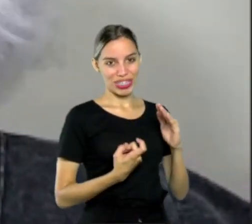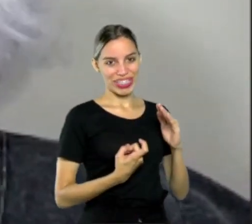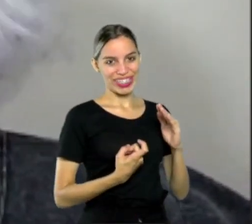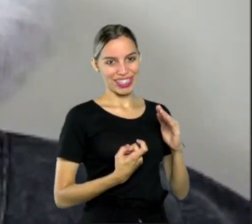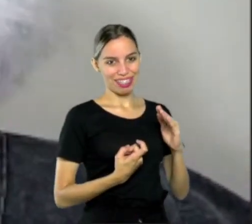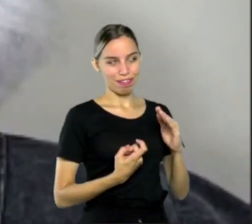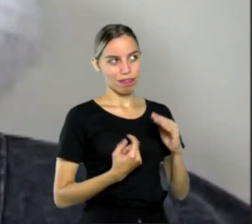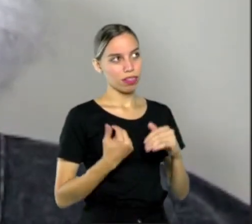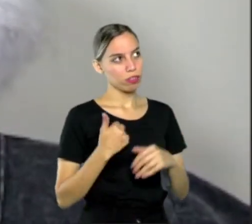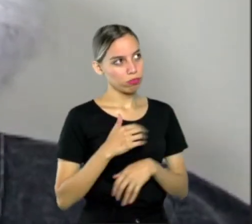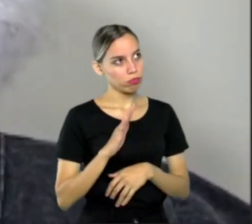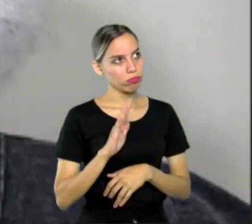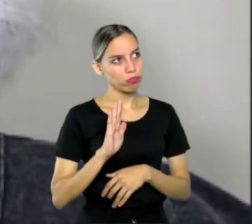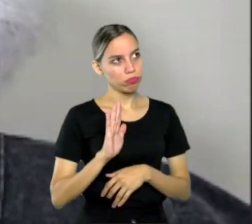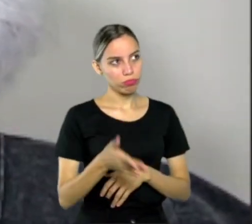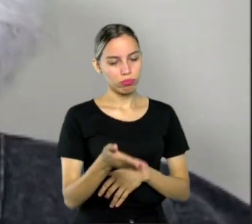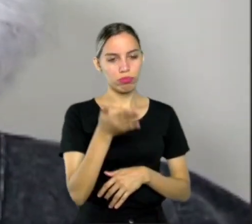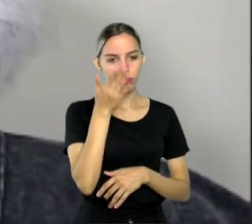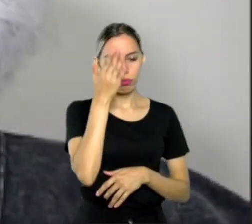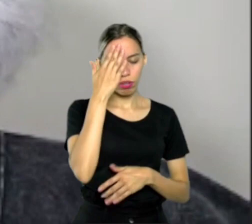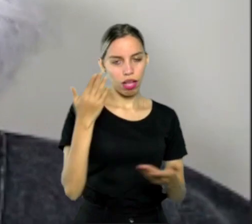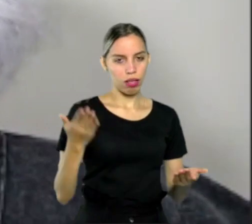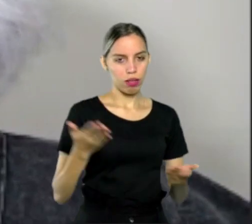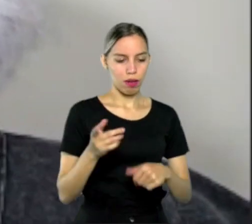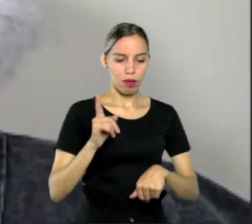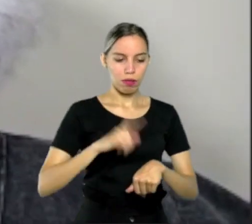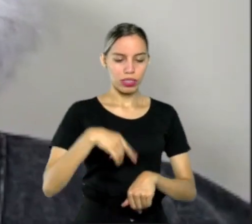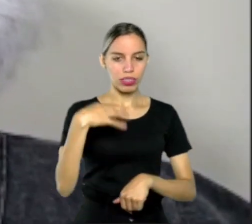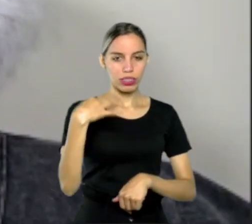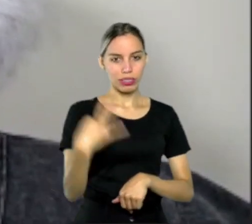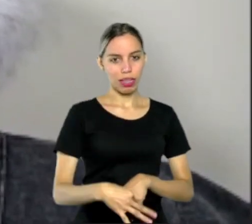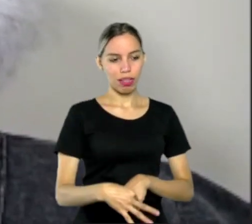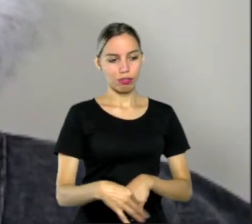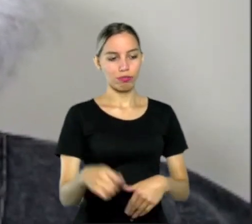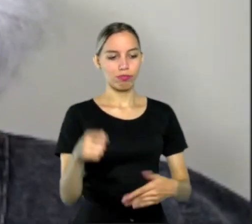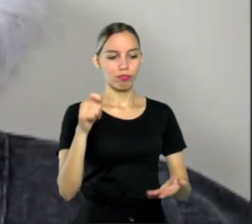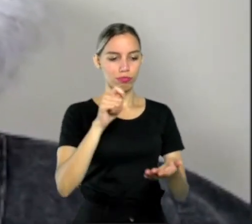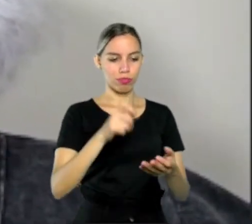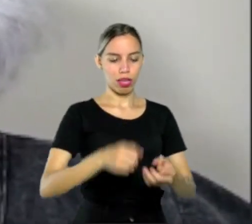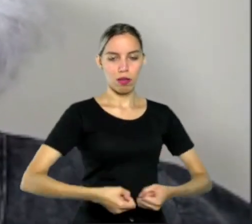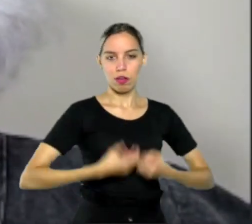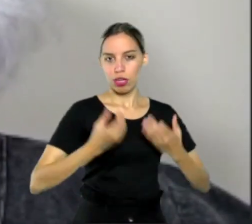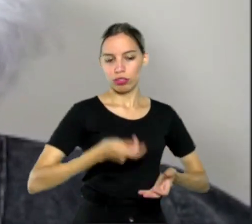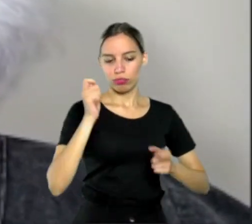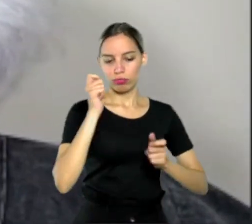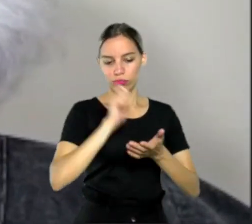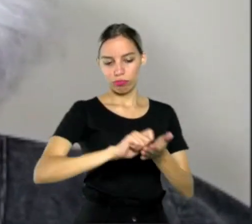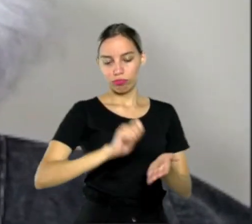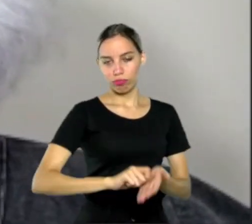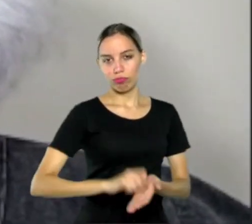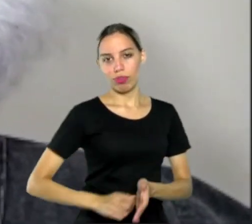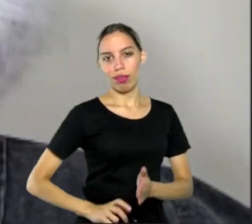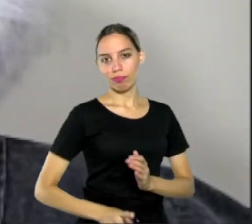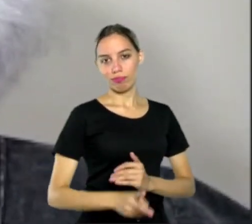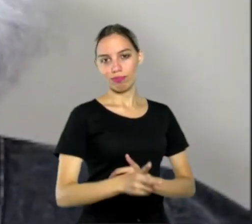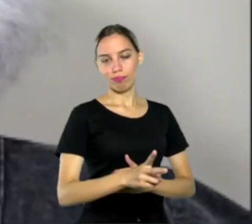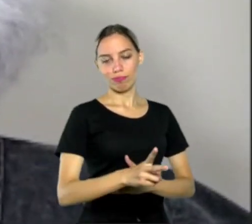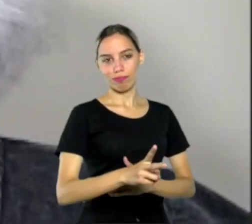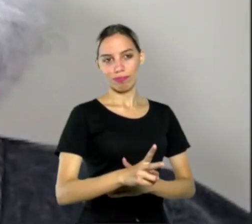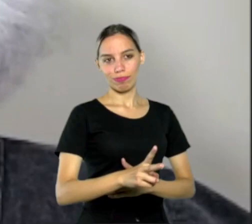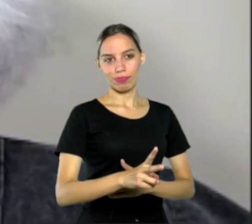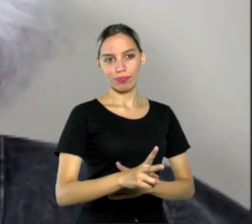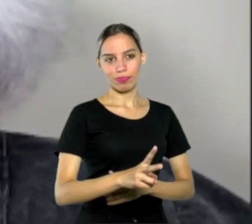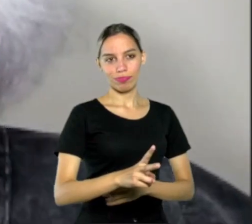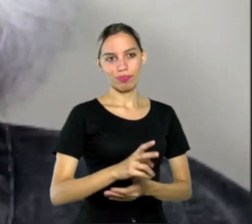tive essa hora, sabe? Essa hora de estar em contato, eu comigo e com a palavra, que é minha paixão,